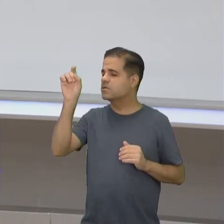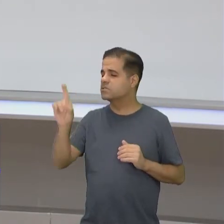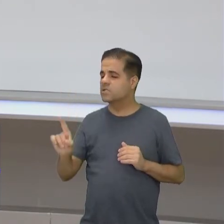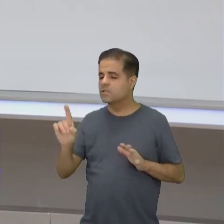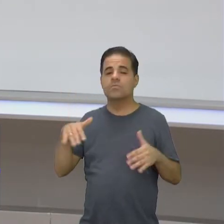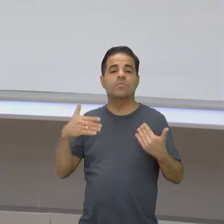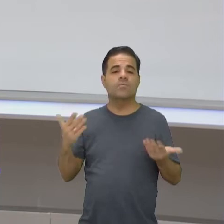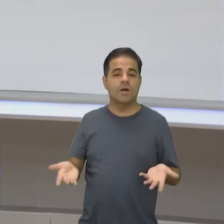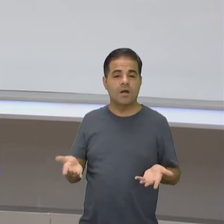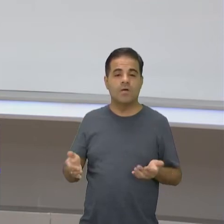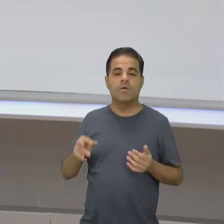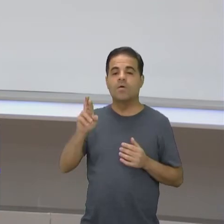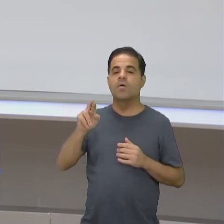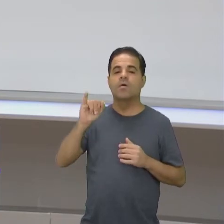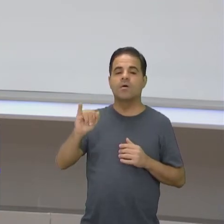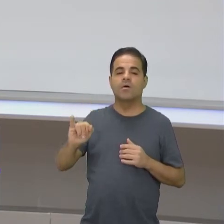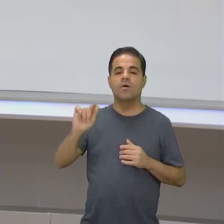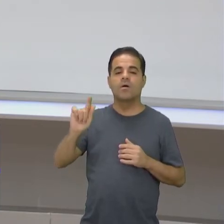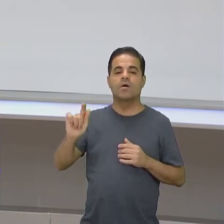Right.